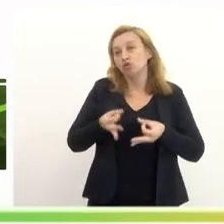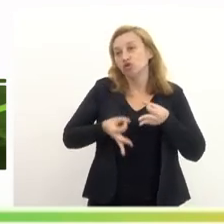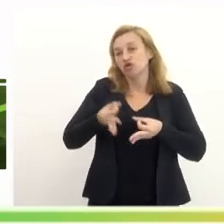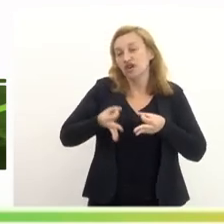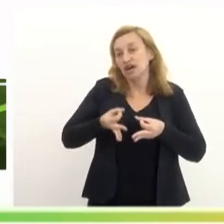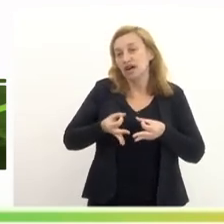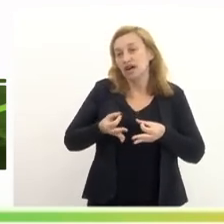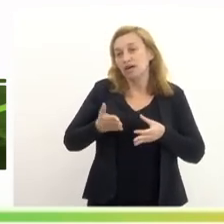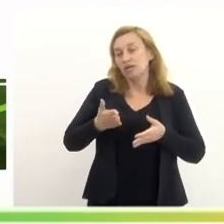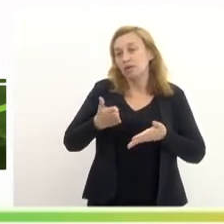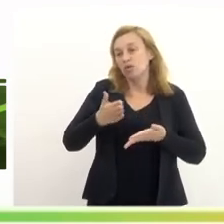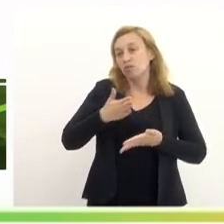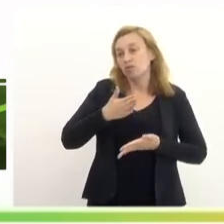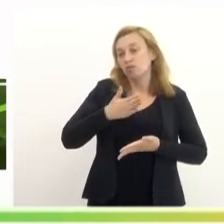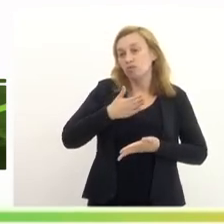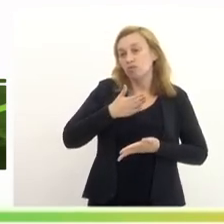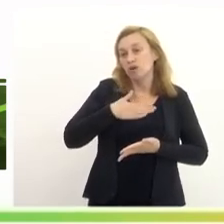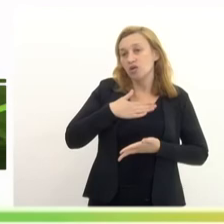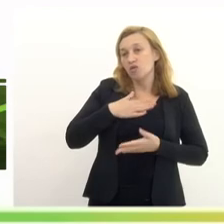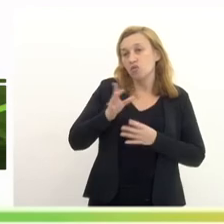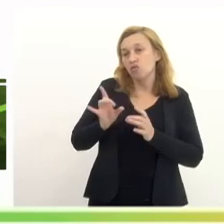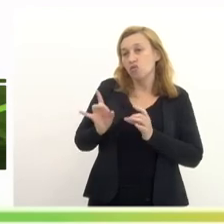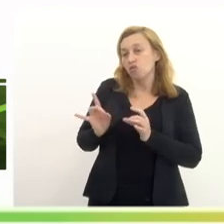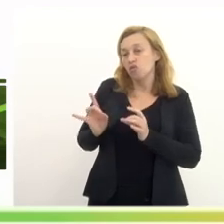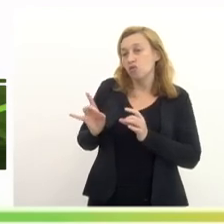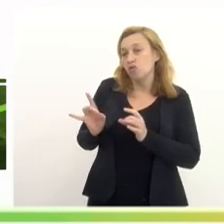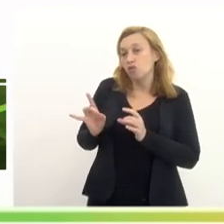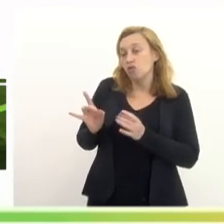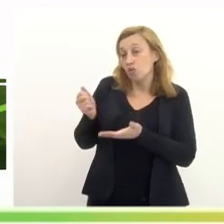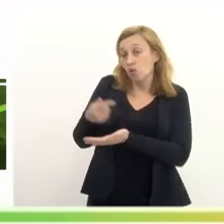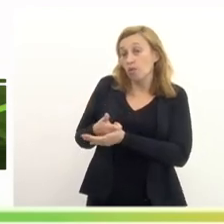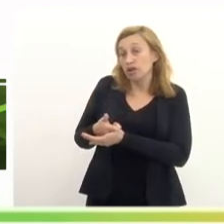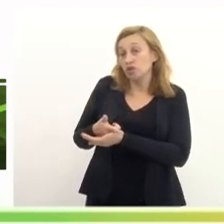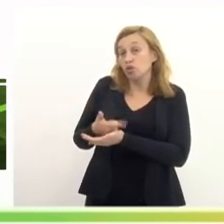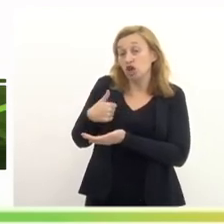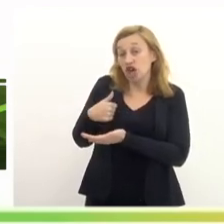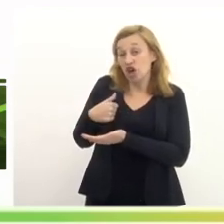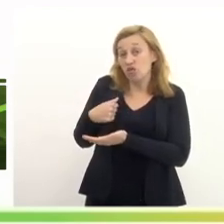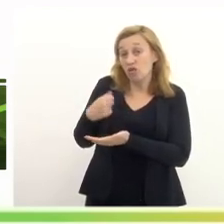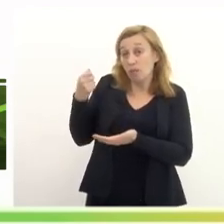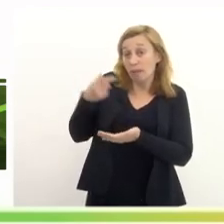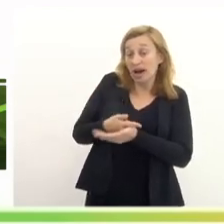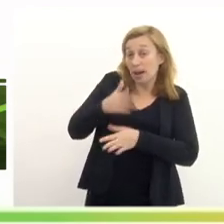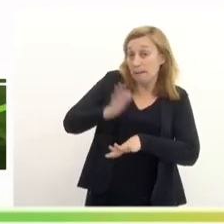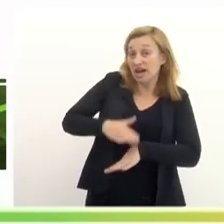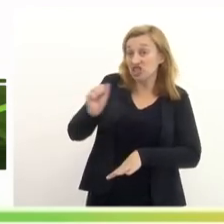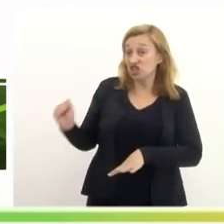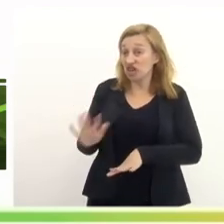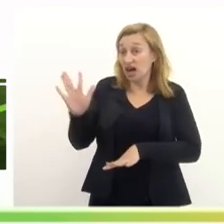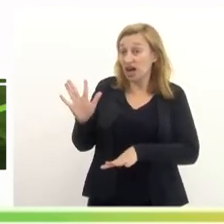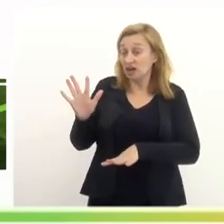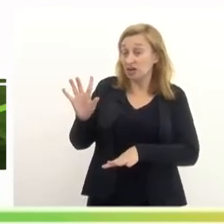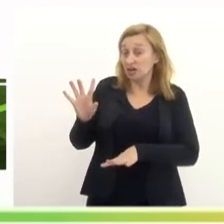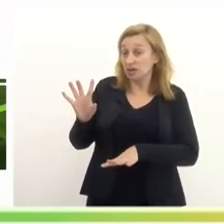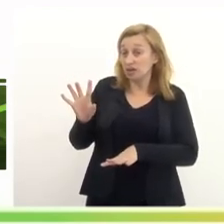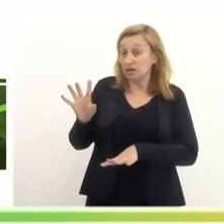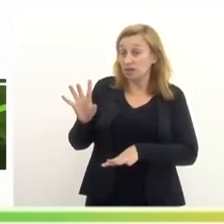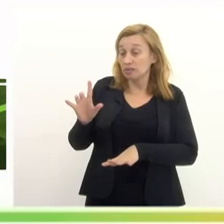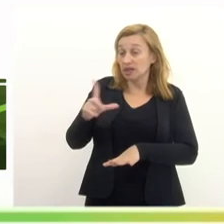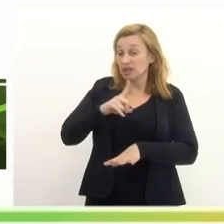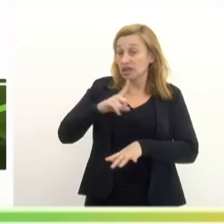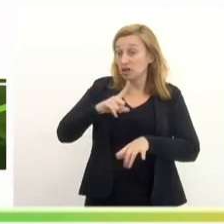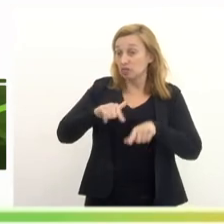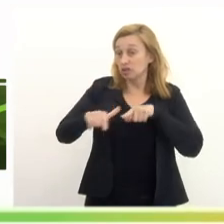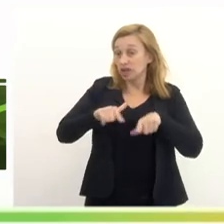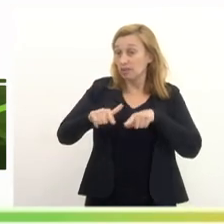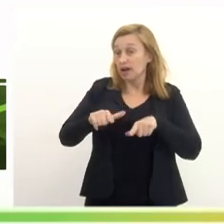meu acionista que eu vou pagar mais caro para adquirir um determinado serviço quando eu